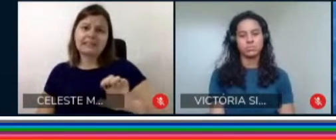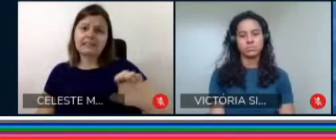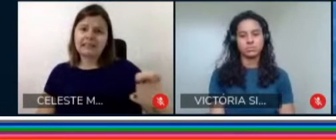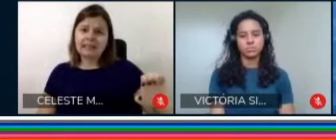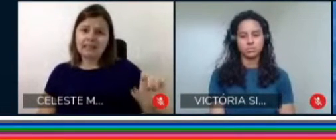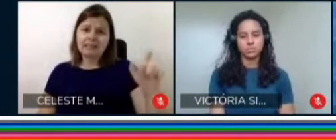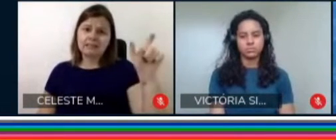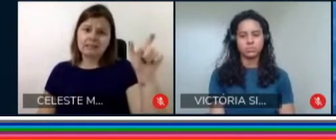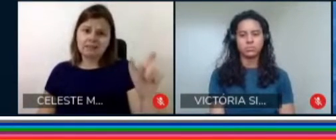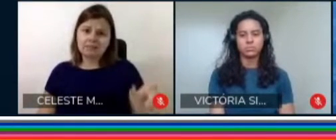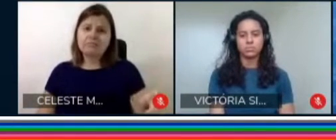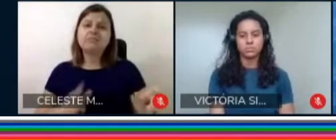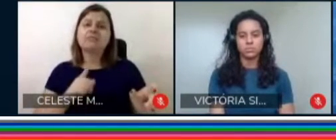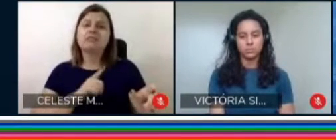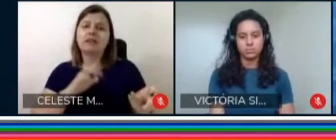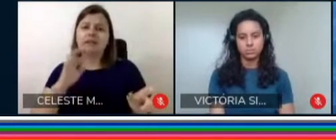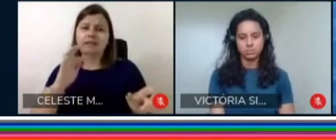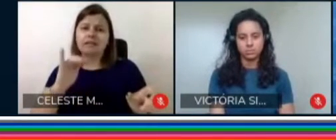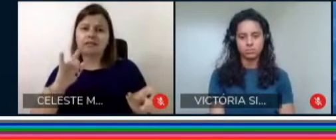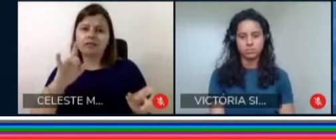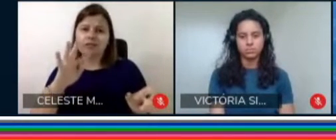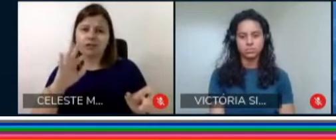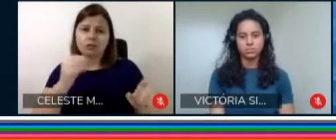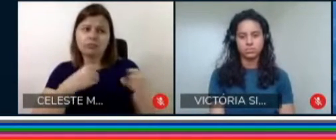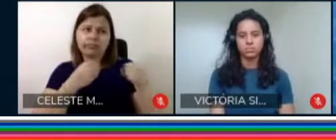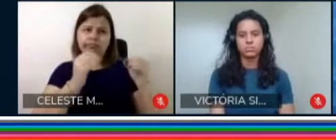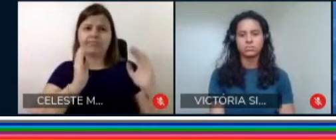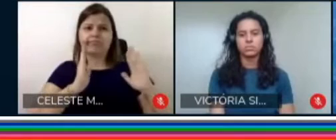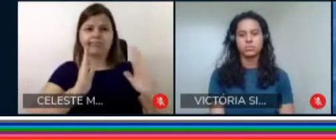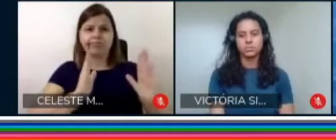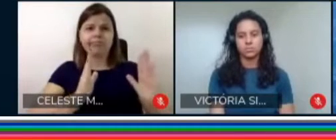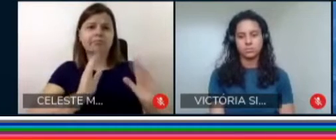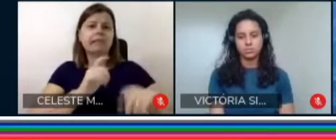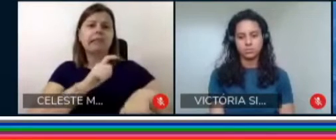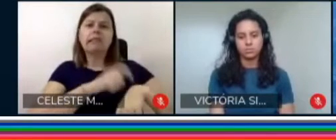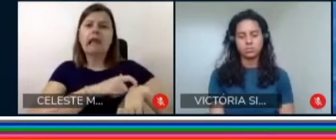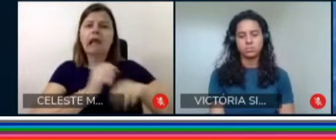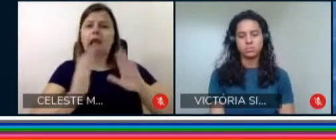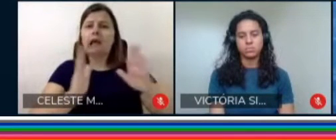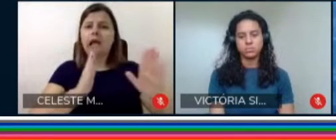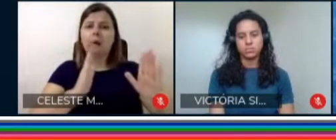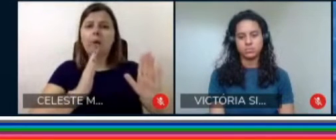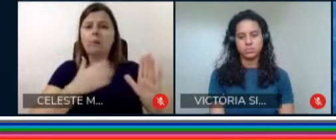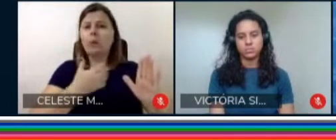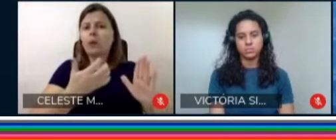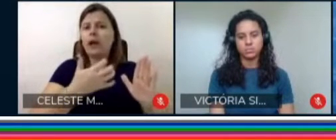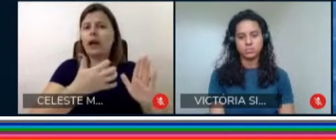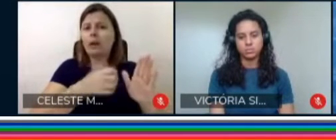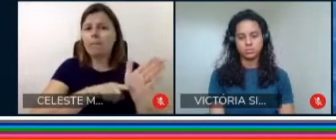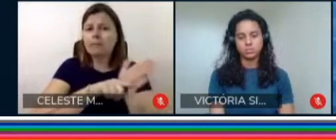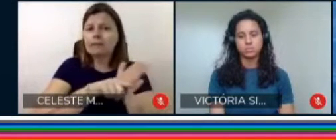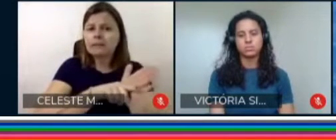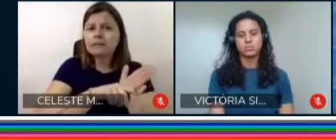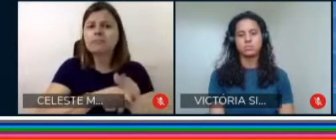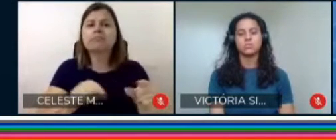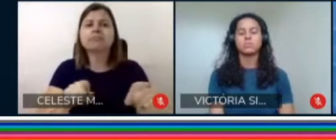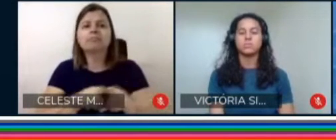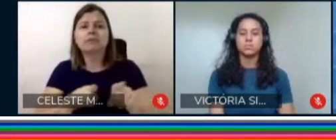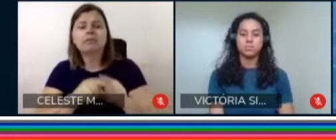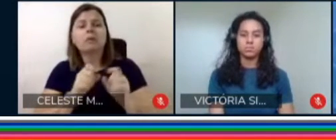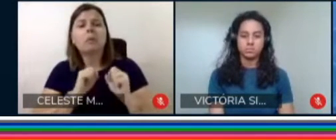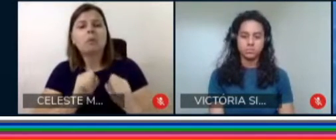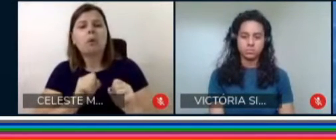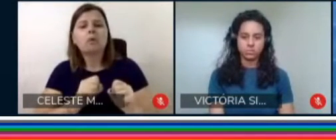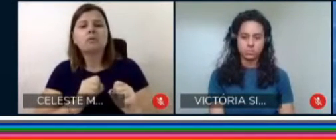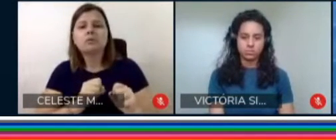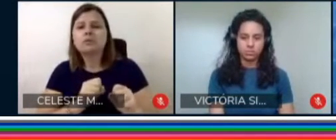de filtrar, por exemplo, por período, né, por ano que eu queira. Eu posso criar alertas sobre aquilo, eu não